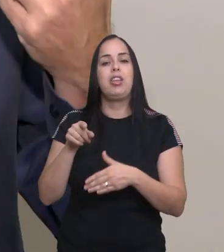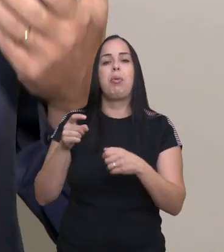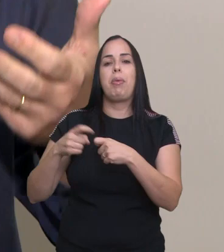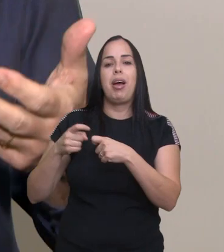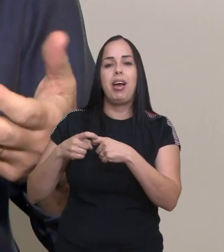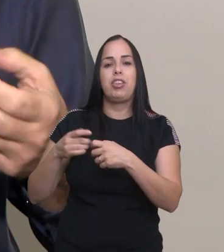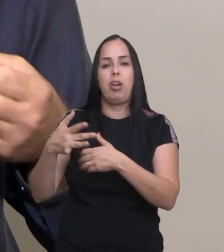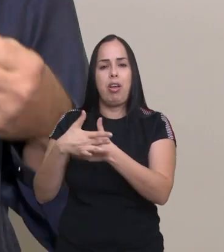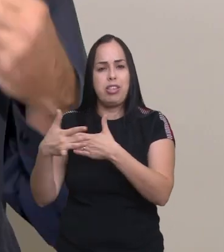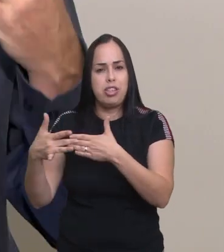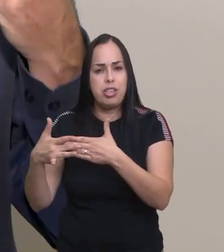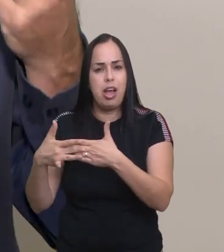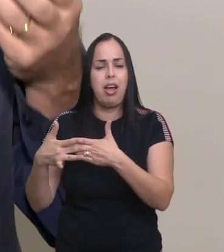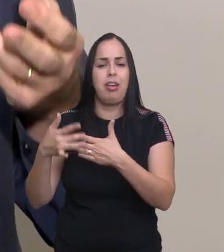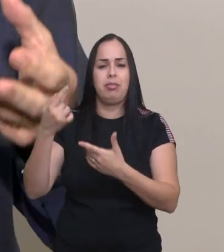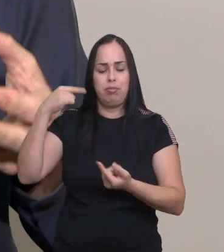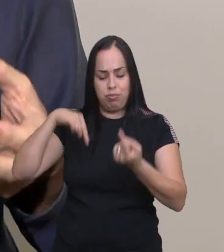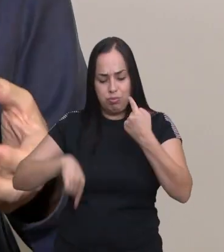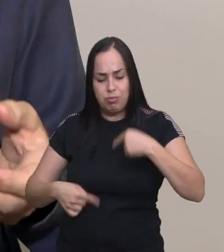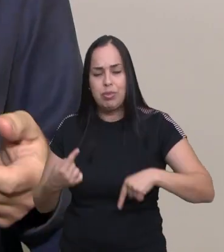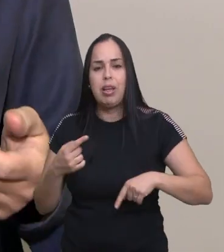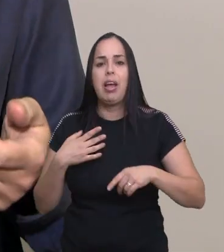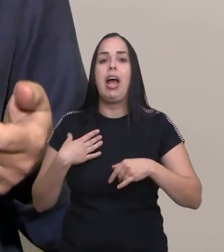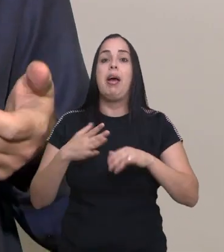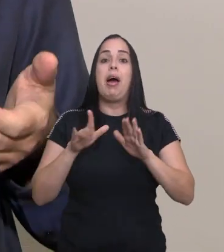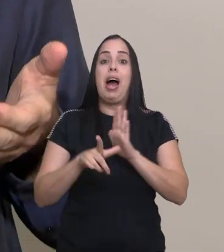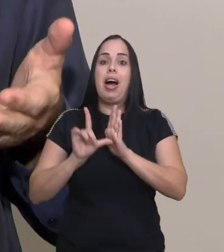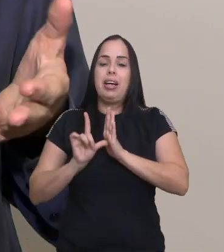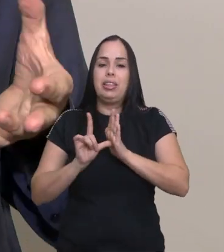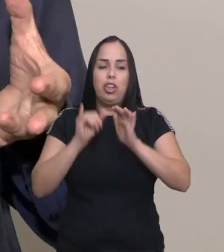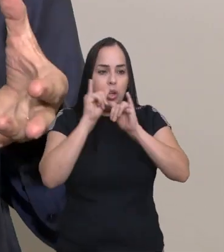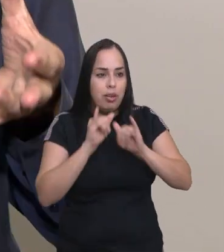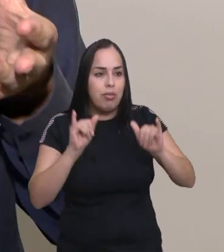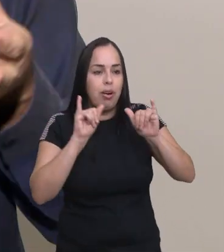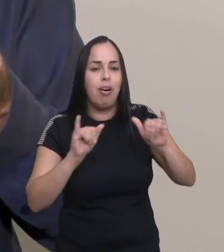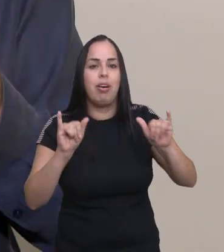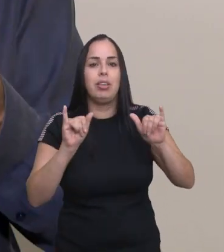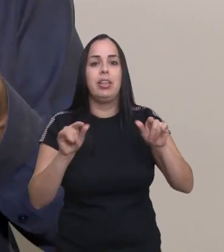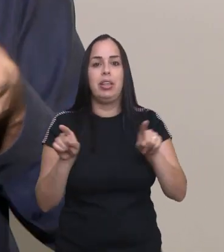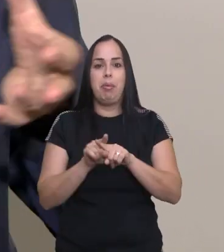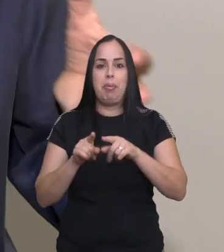Então, orientando adequadamente, passando a boa informação, a gente